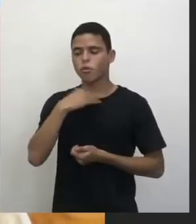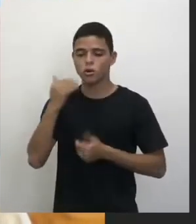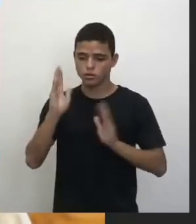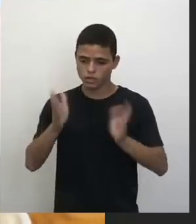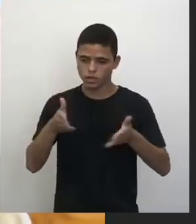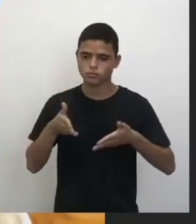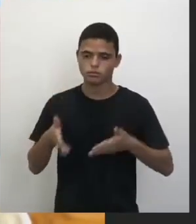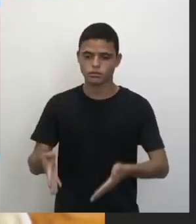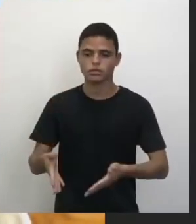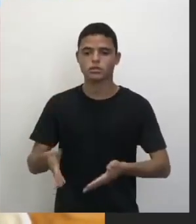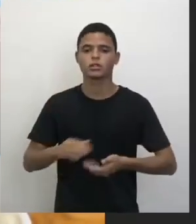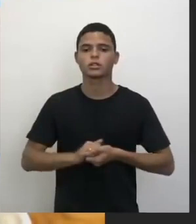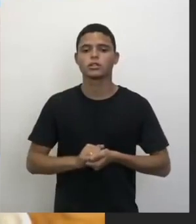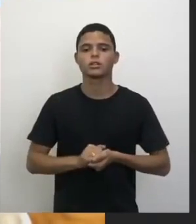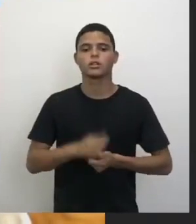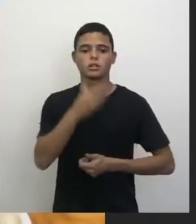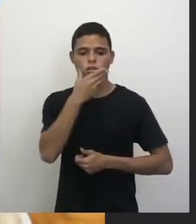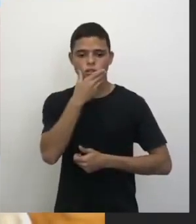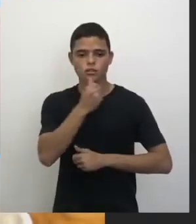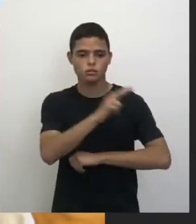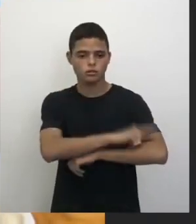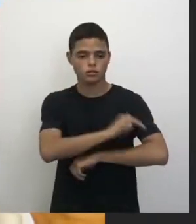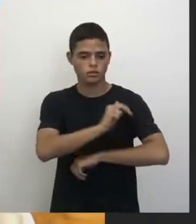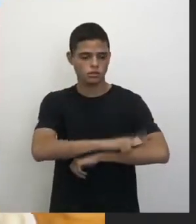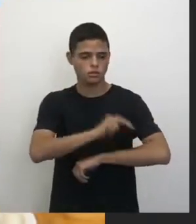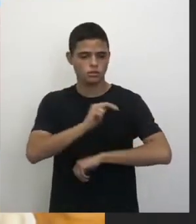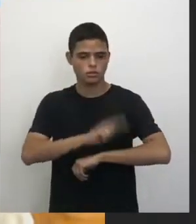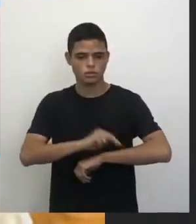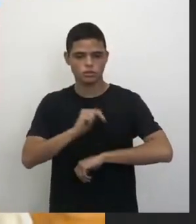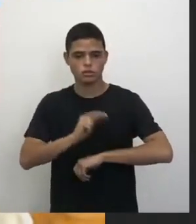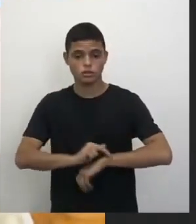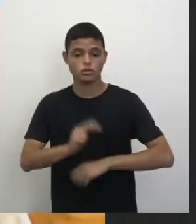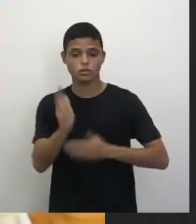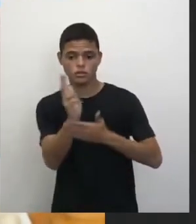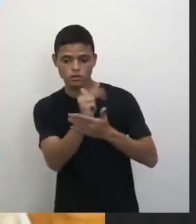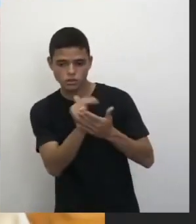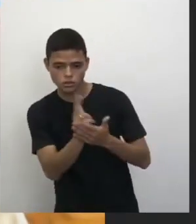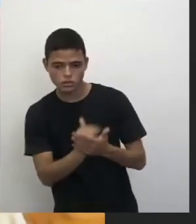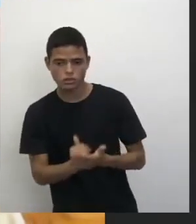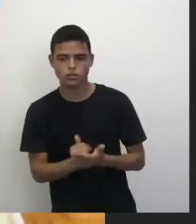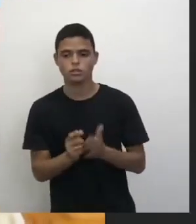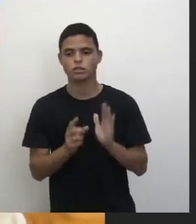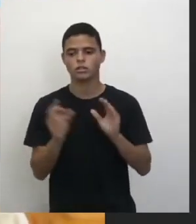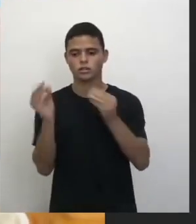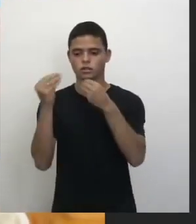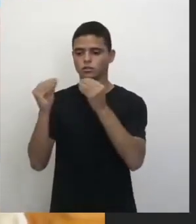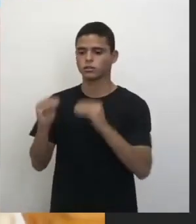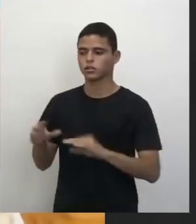desenha atualmente as histórias do Homem Grilo é o Fred Hildebrand, né? Que desenhou essas histórias que foram apresentadas, né?